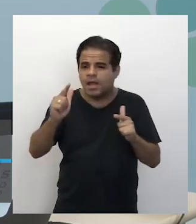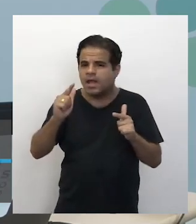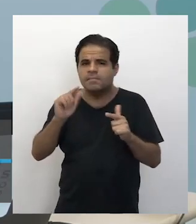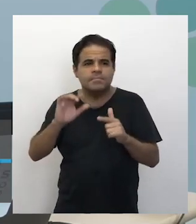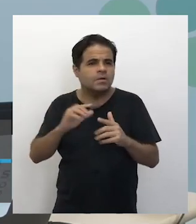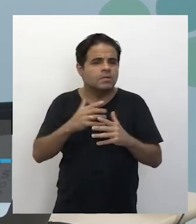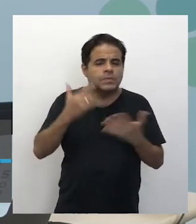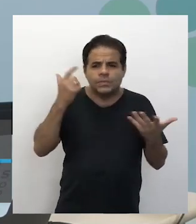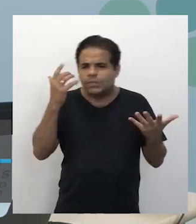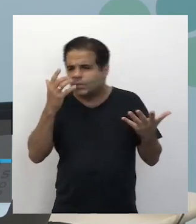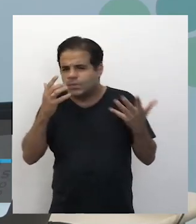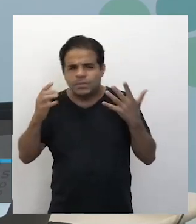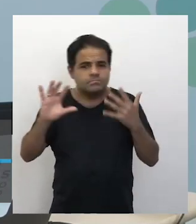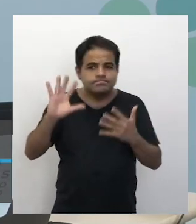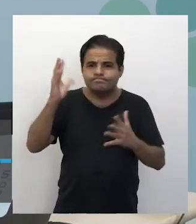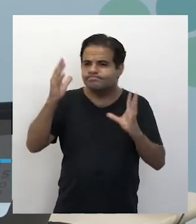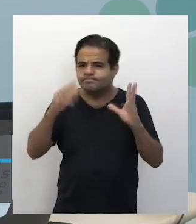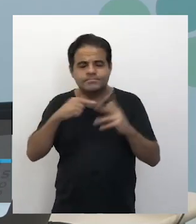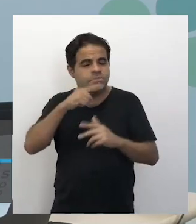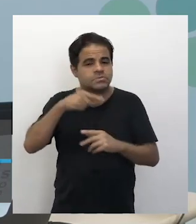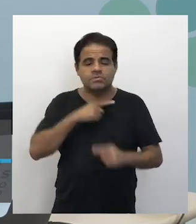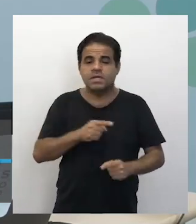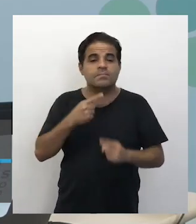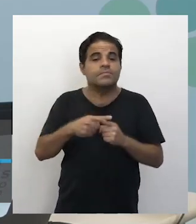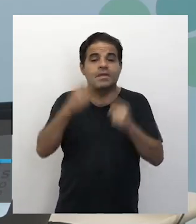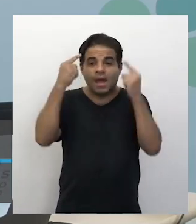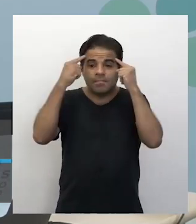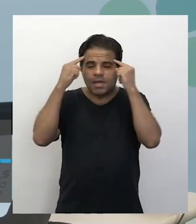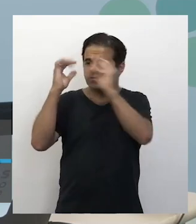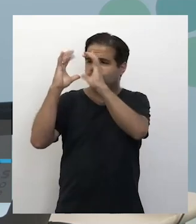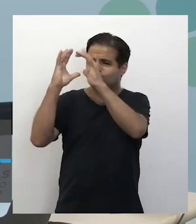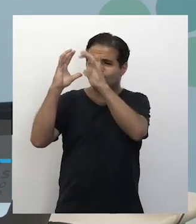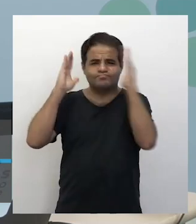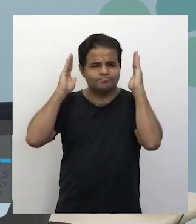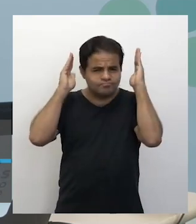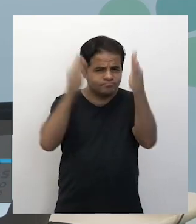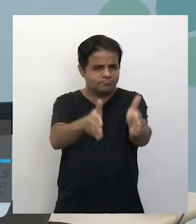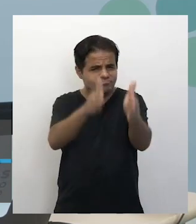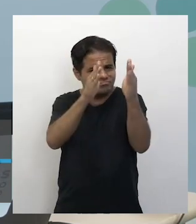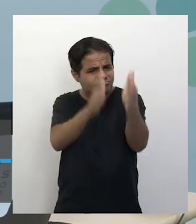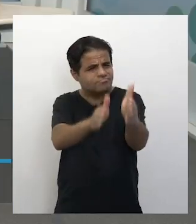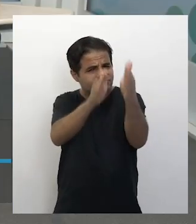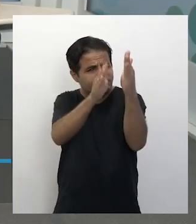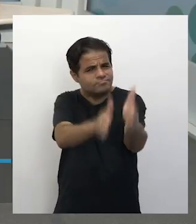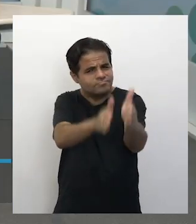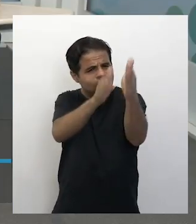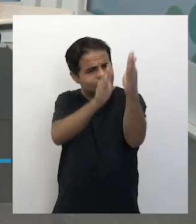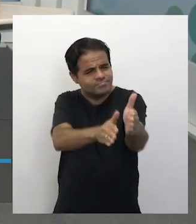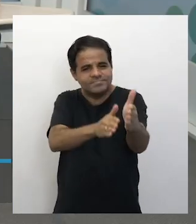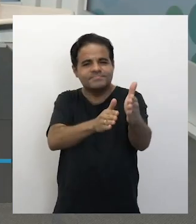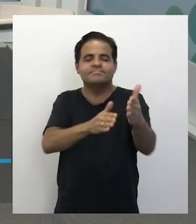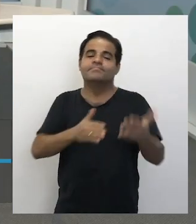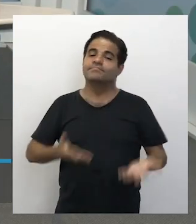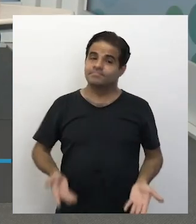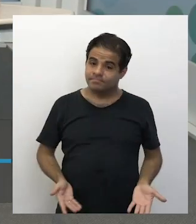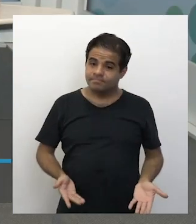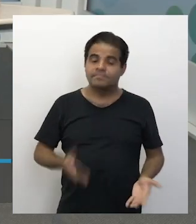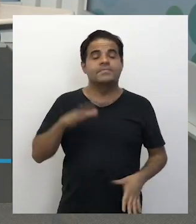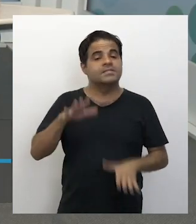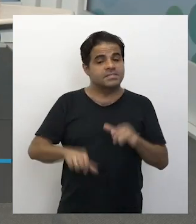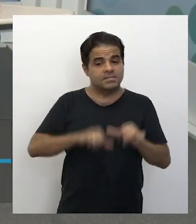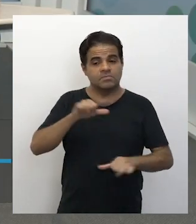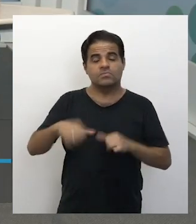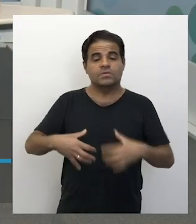a sua mente te condicionou a enxergar só esse tipo de resolução do problema. Exatamente. E às vezes a gente tem que